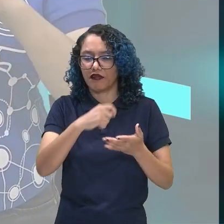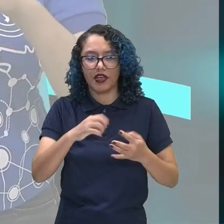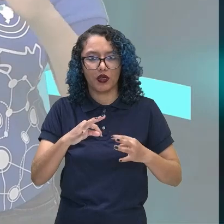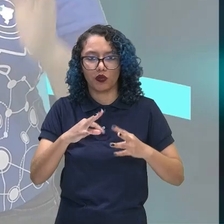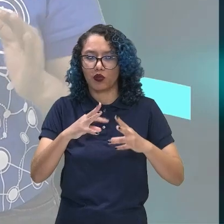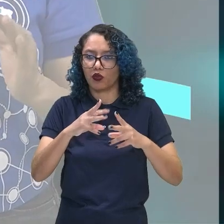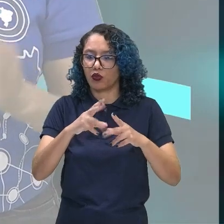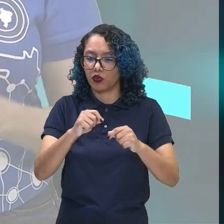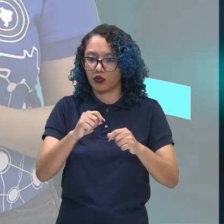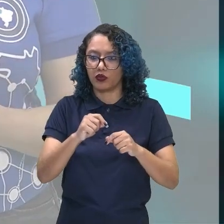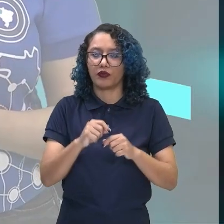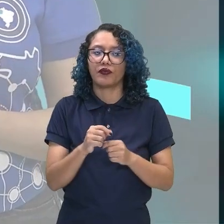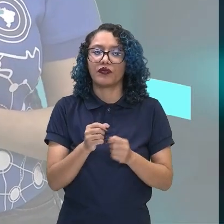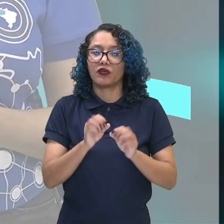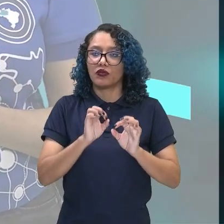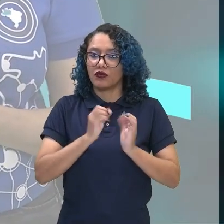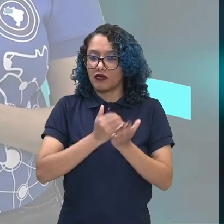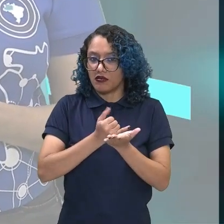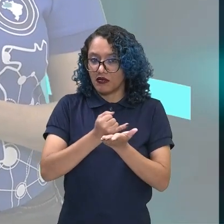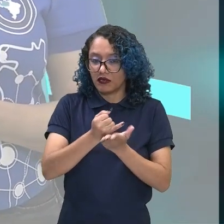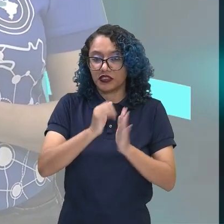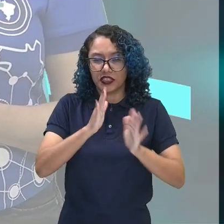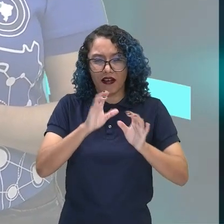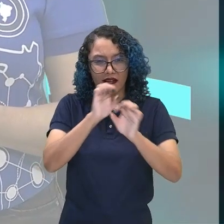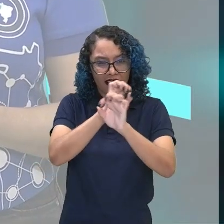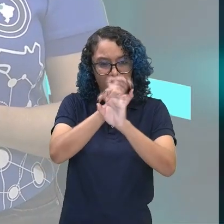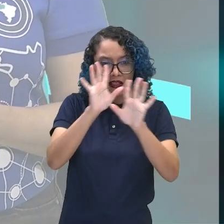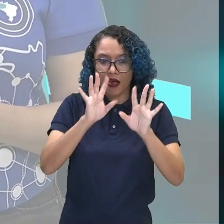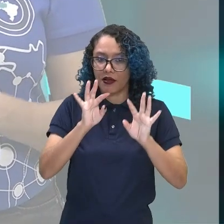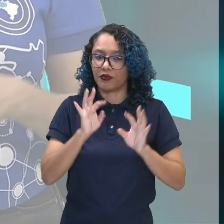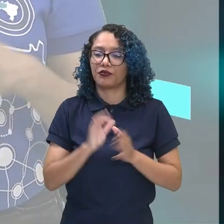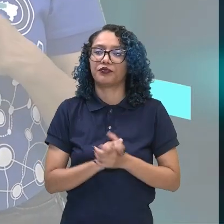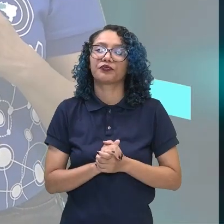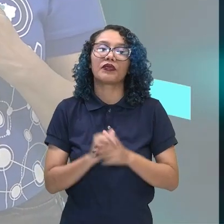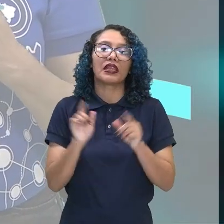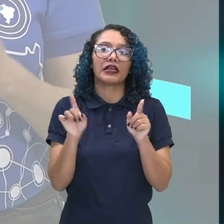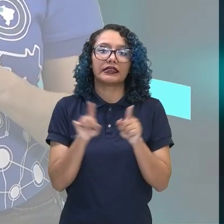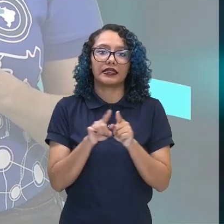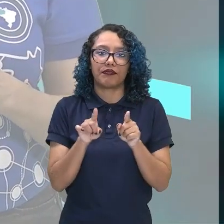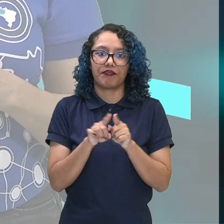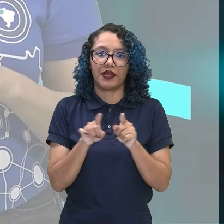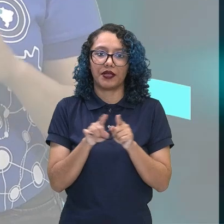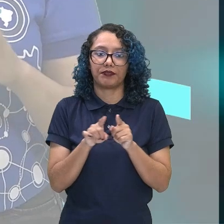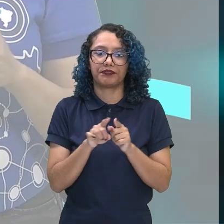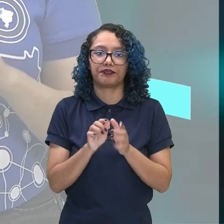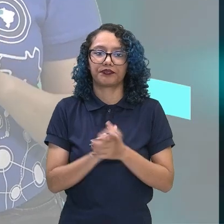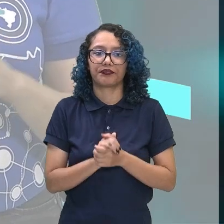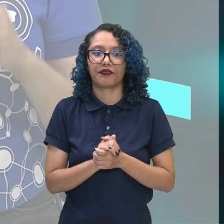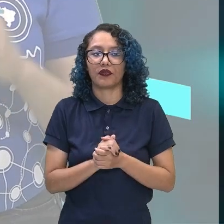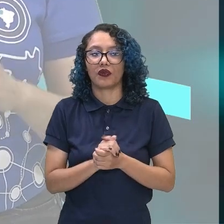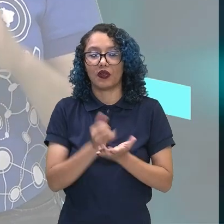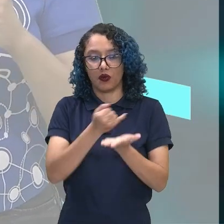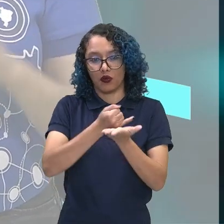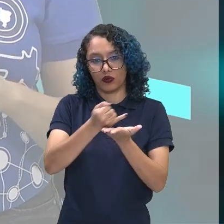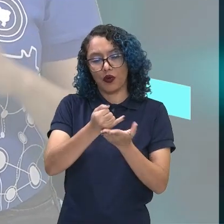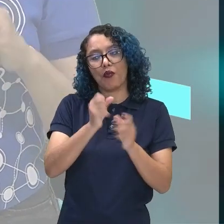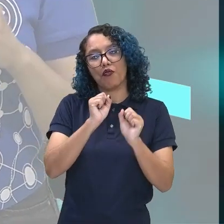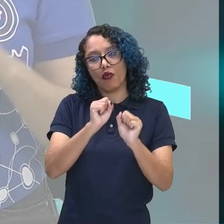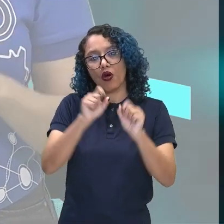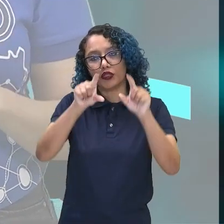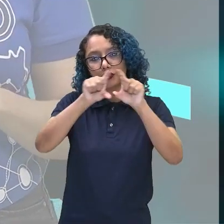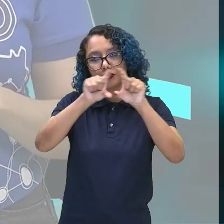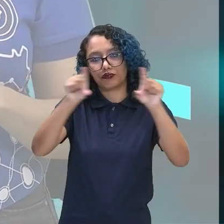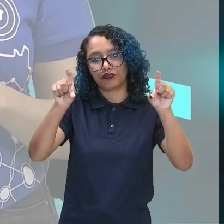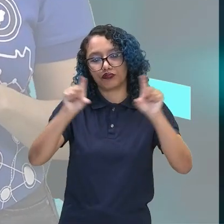né, já deve ficar tudo bem claro. Aí possui, nessa introdução, ela pode possuir 1 ou